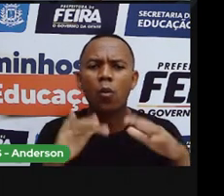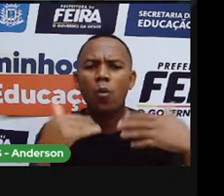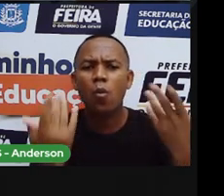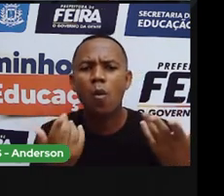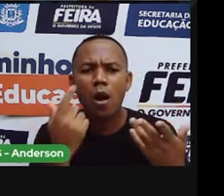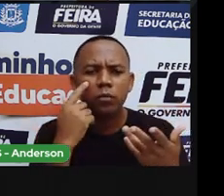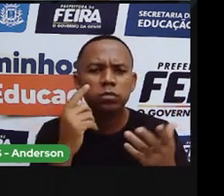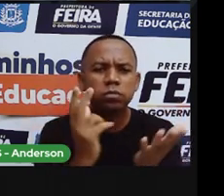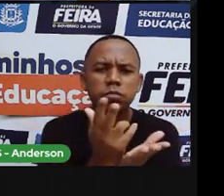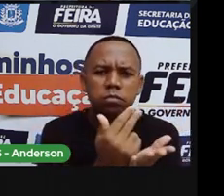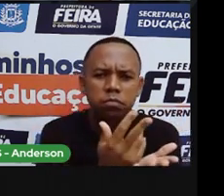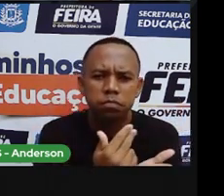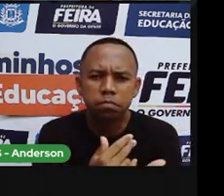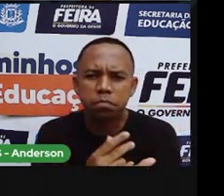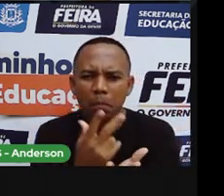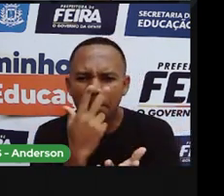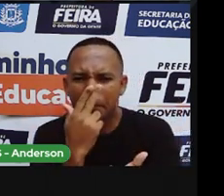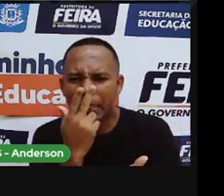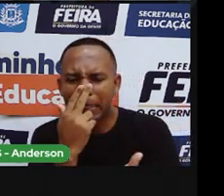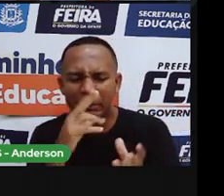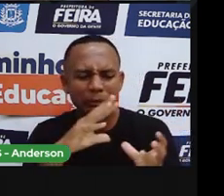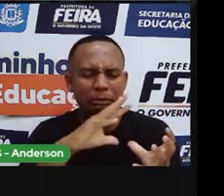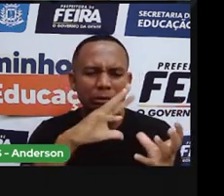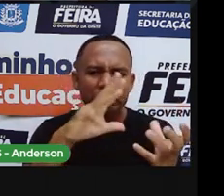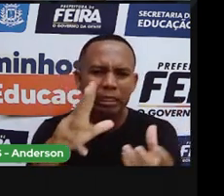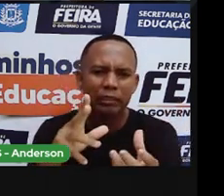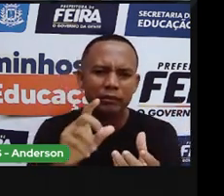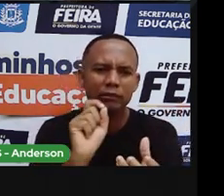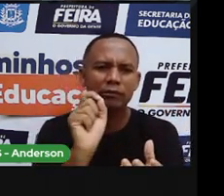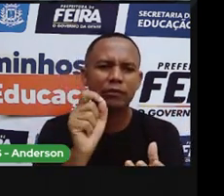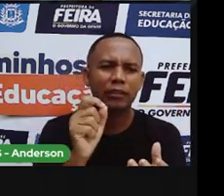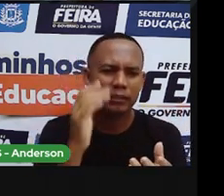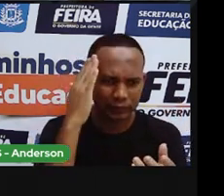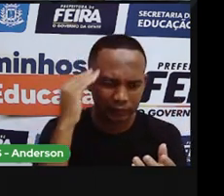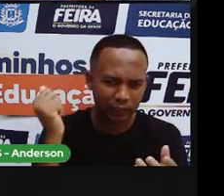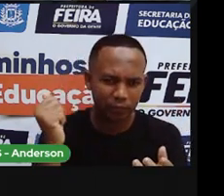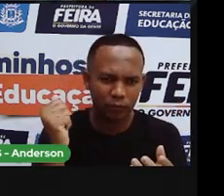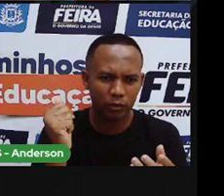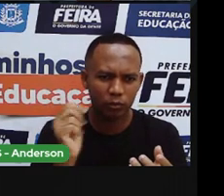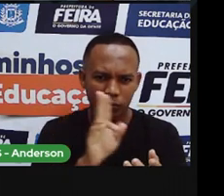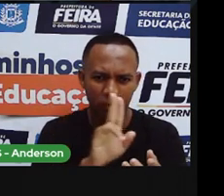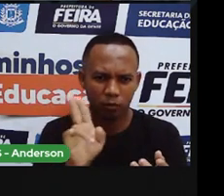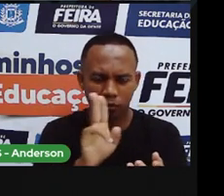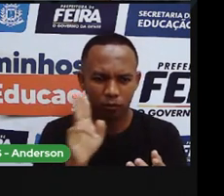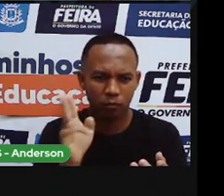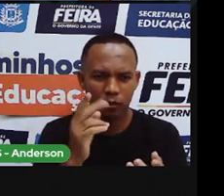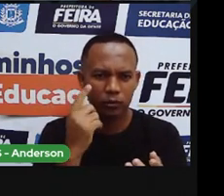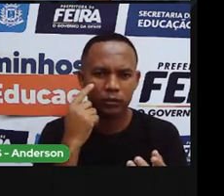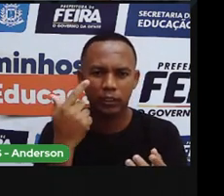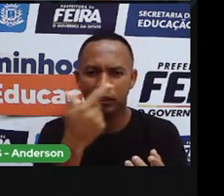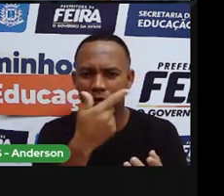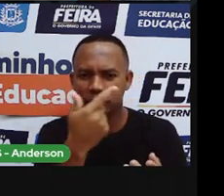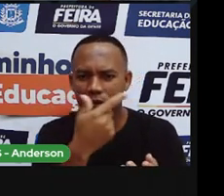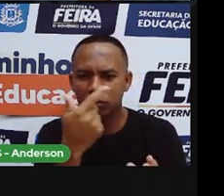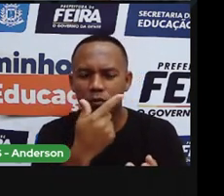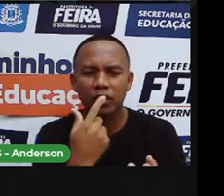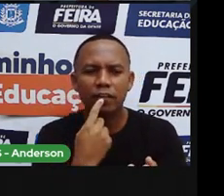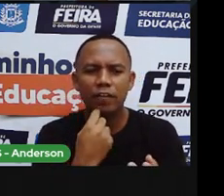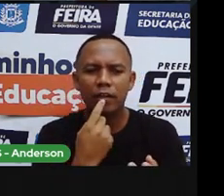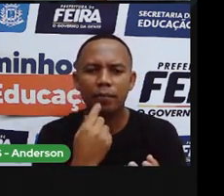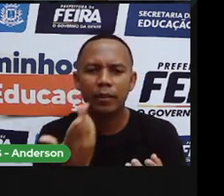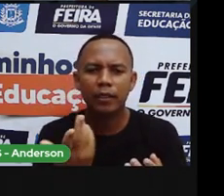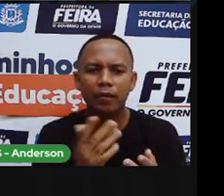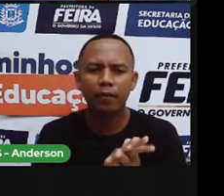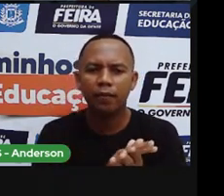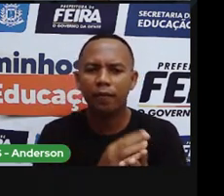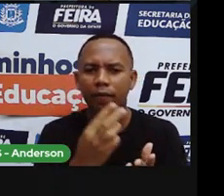quatro figuras aí que lembra o planeta Terra? A primeira figura, você sabe o nome? E a segunda, que é essa vermelha? E